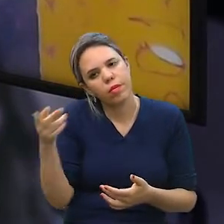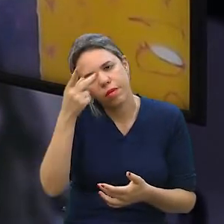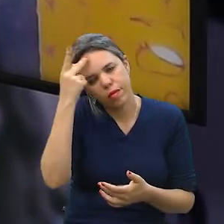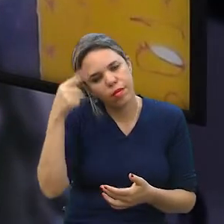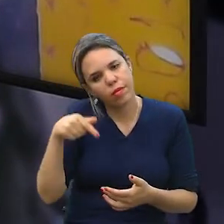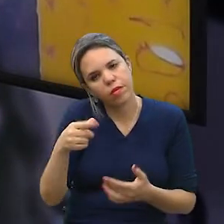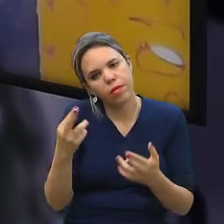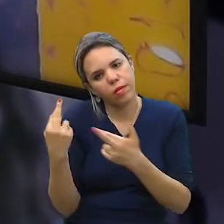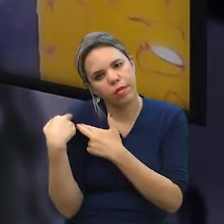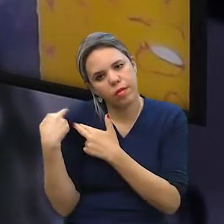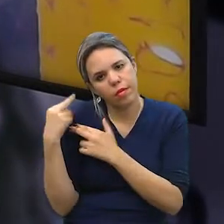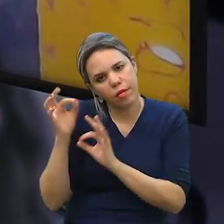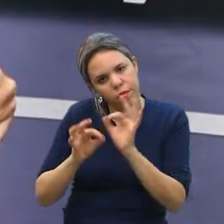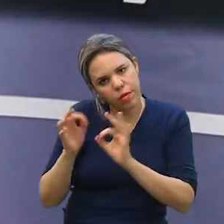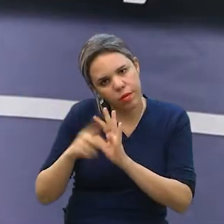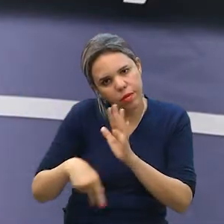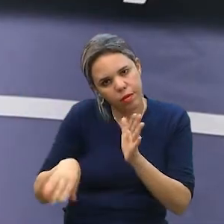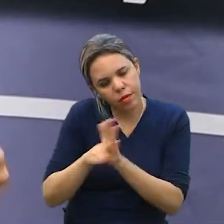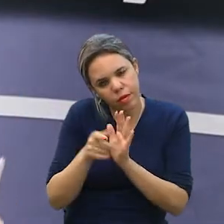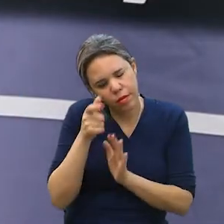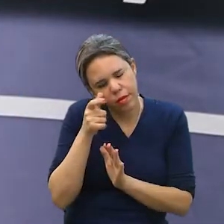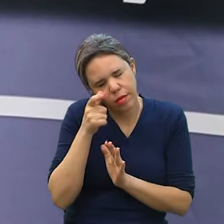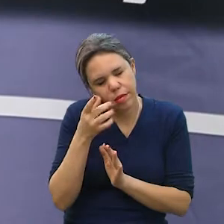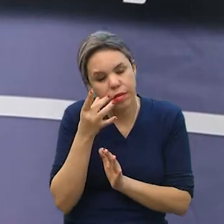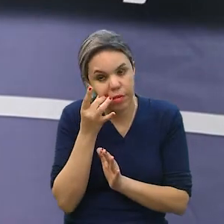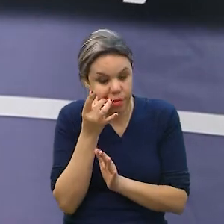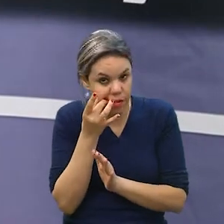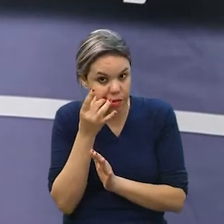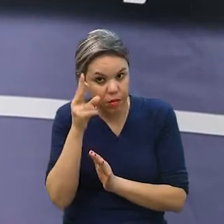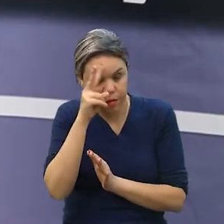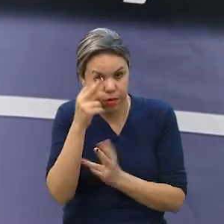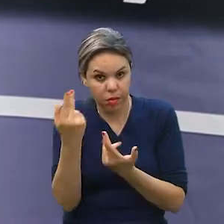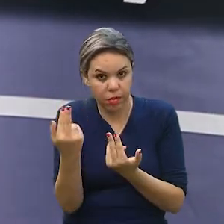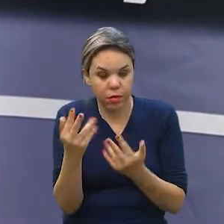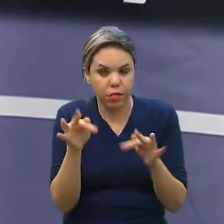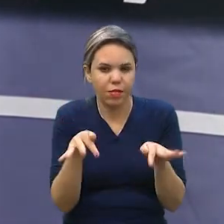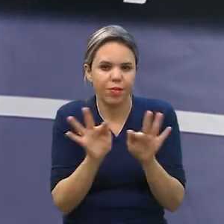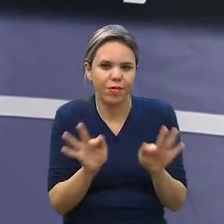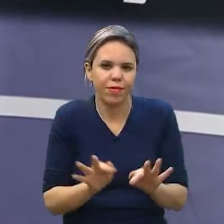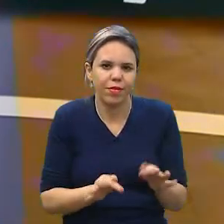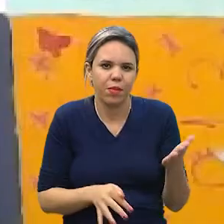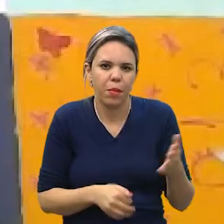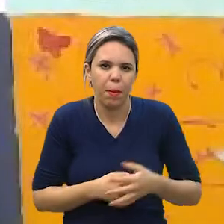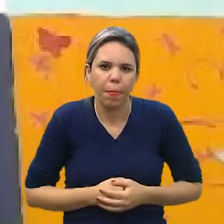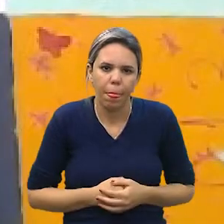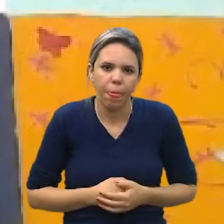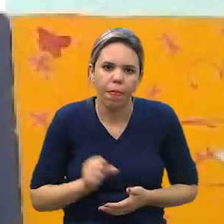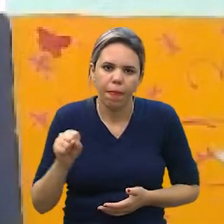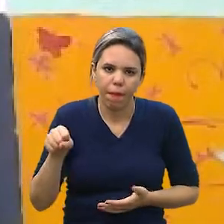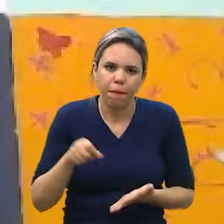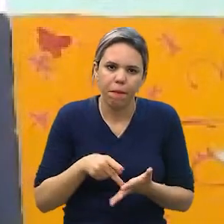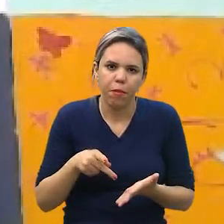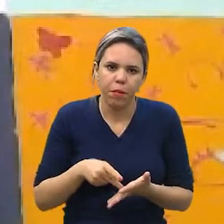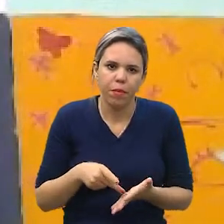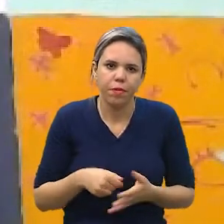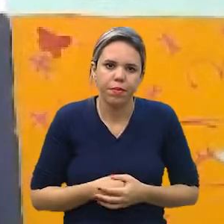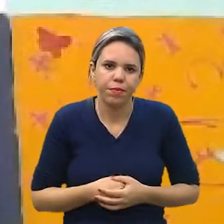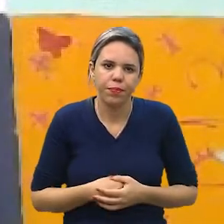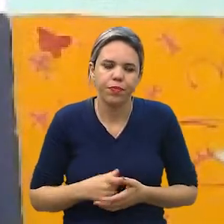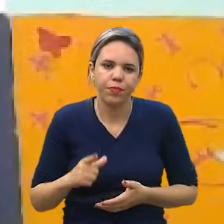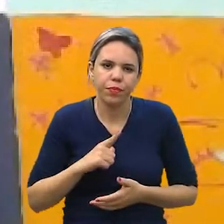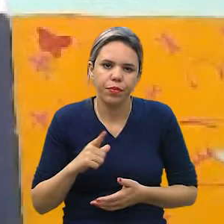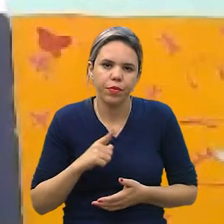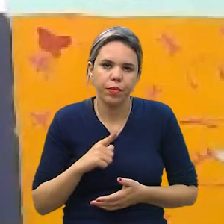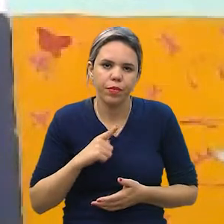que está aí à frente do projeto também, já chegou a presenciar histórias com um final muito feliz? Com certeza, né? A gente